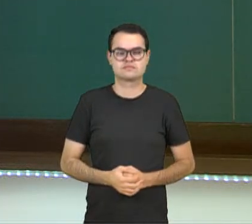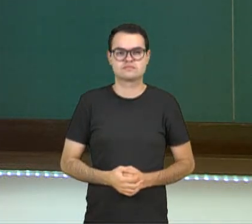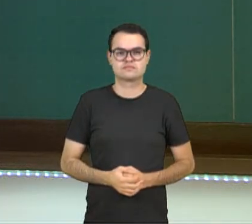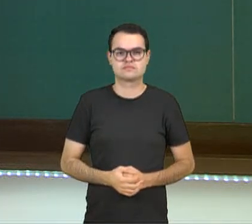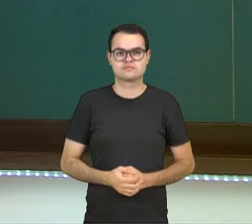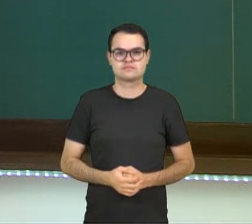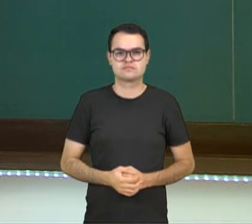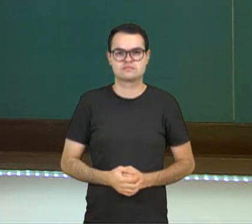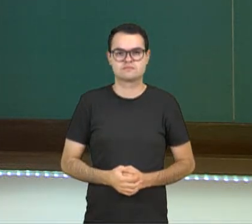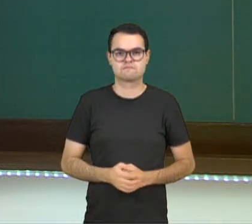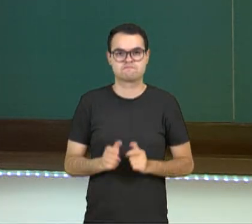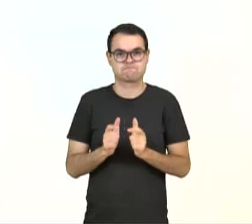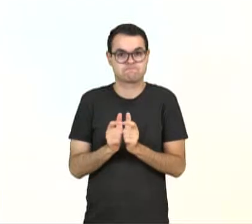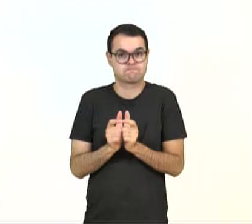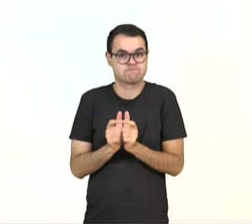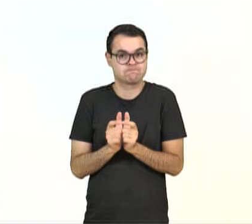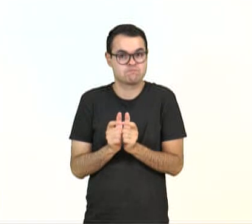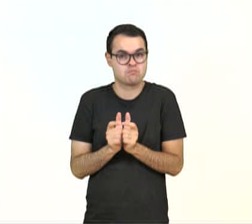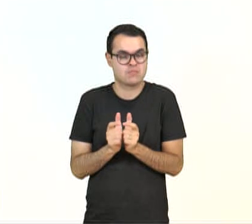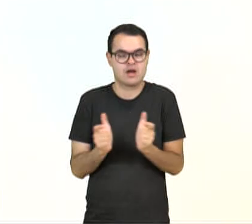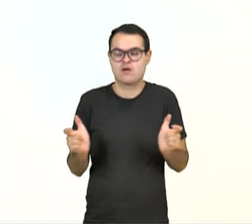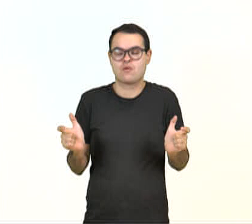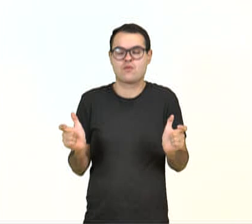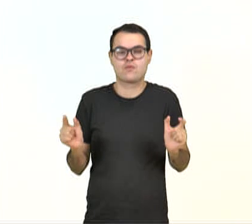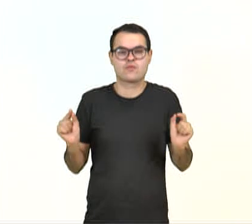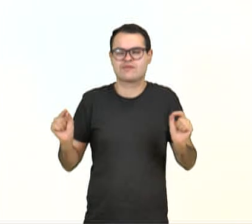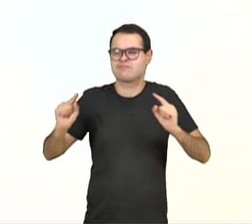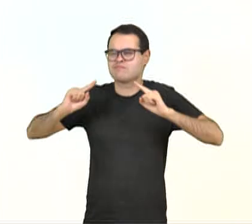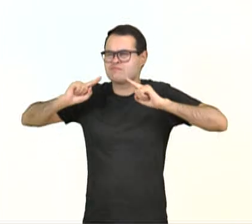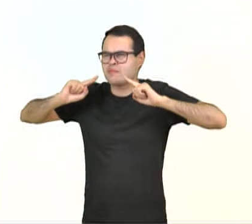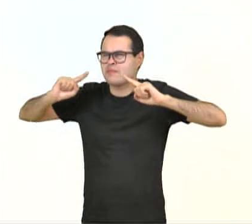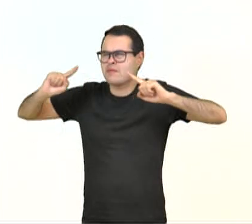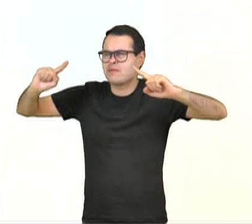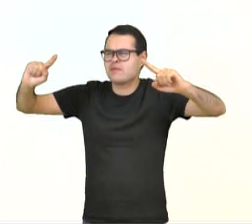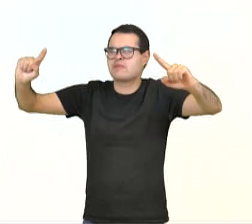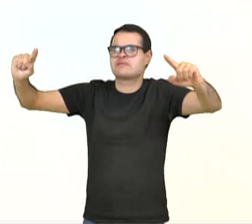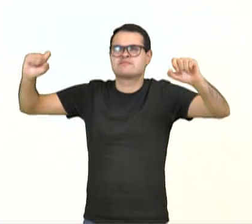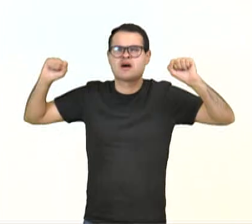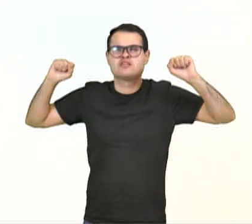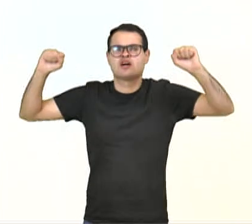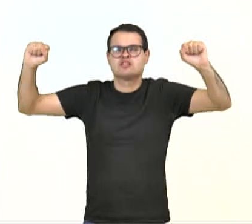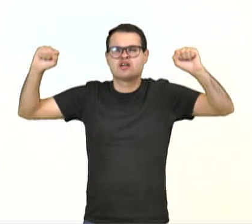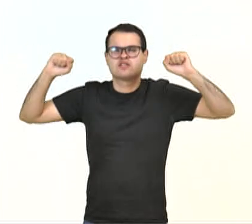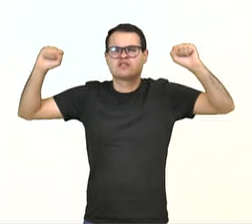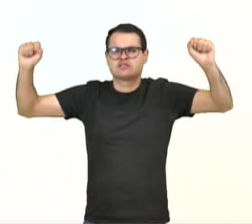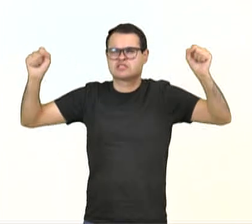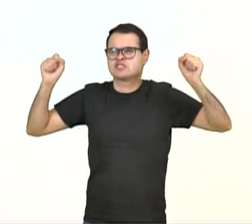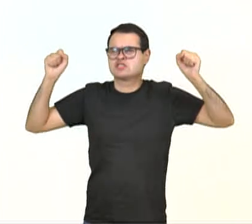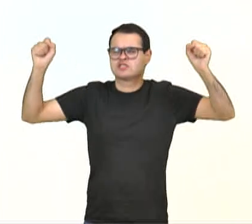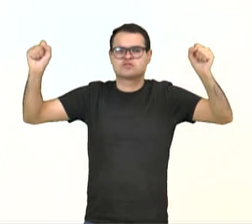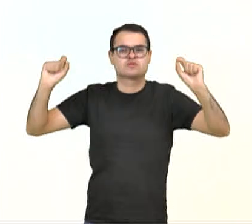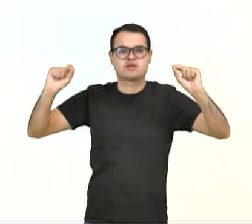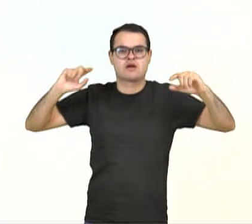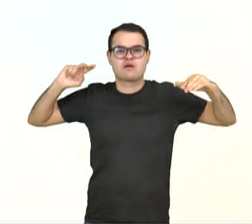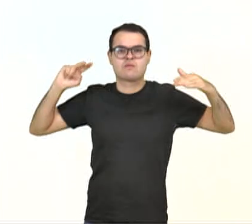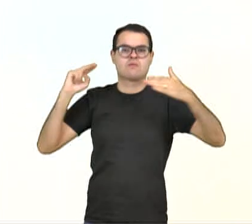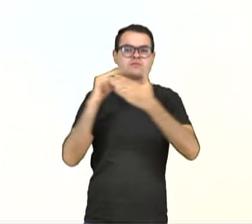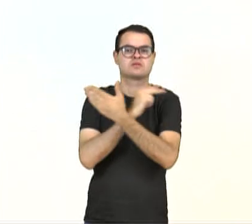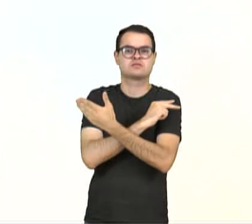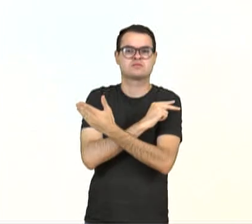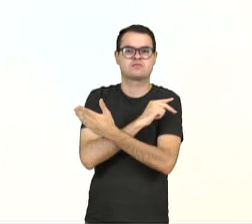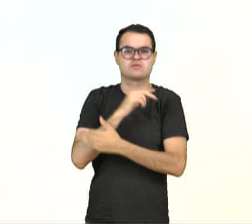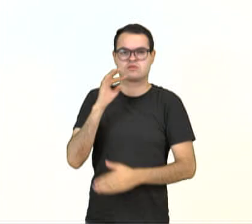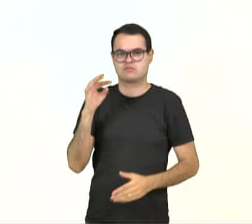A maior onda de protestos no mundo árabe foi deflagrada, ou seja, aconteceu